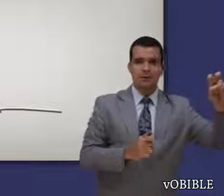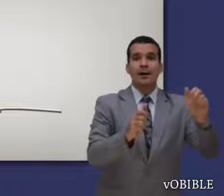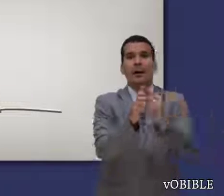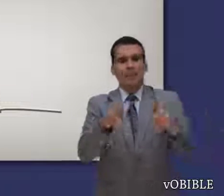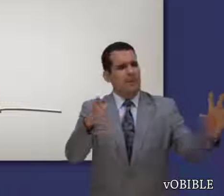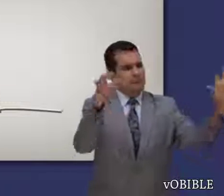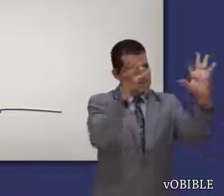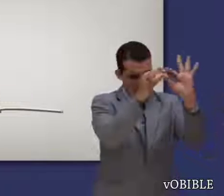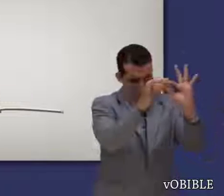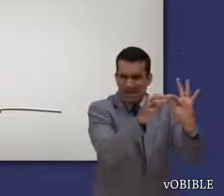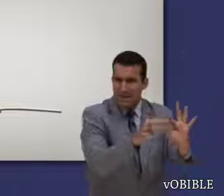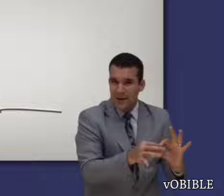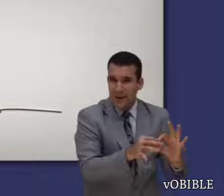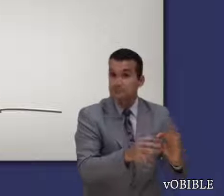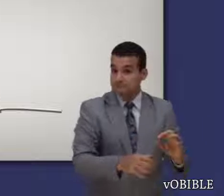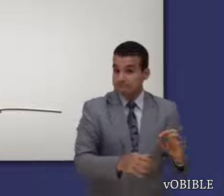Gênesis 3,15.